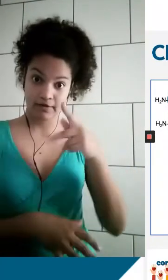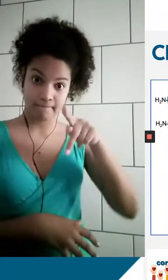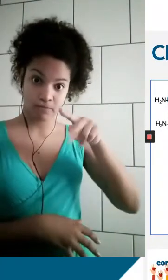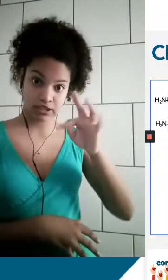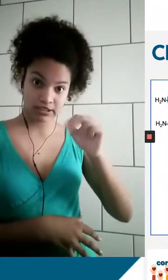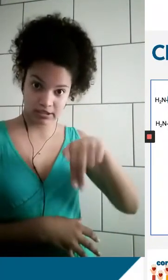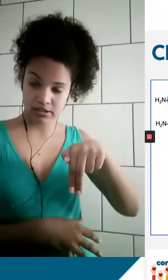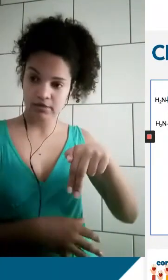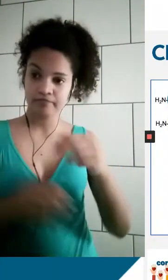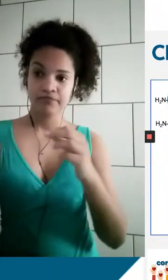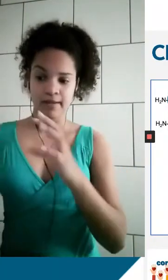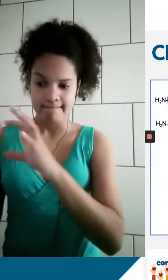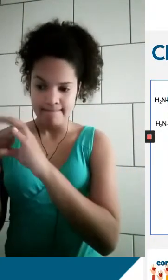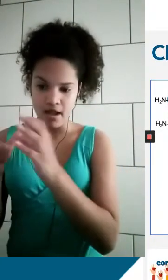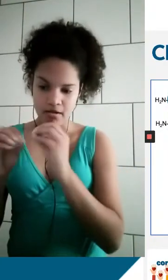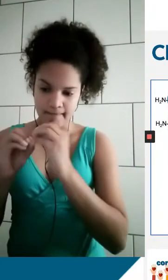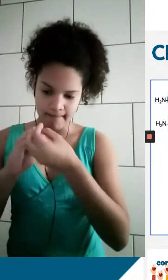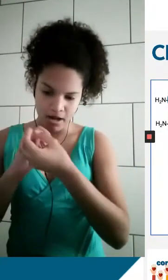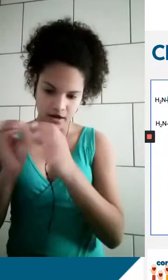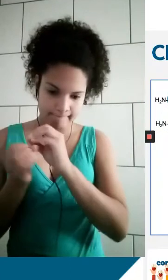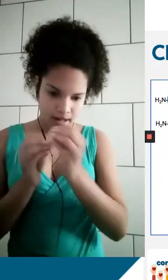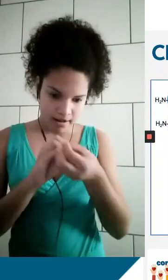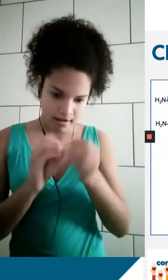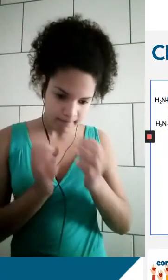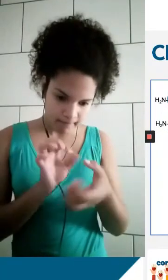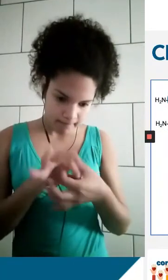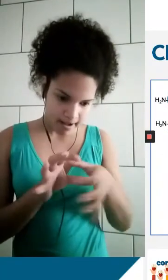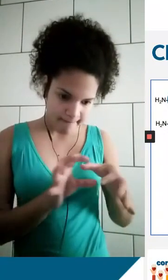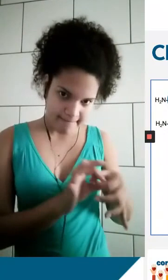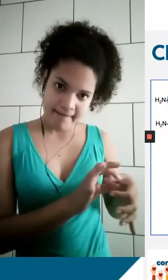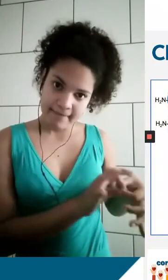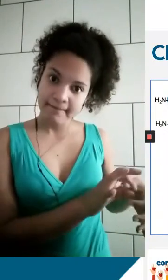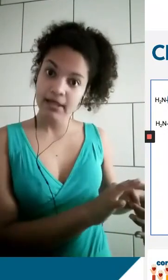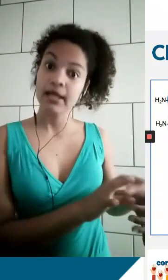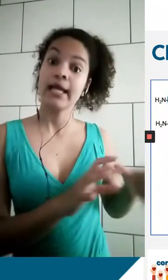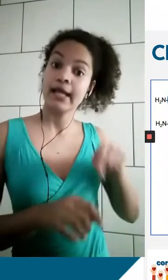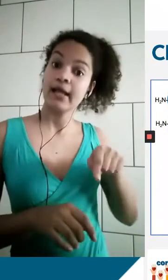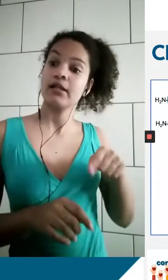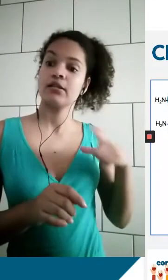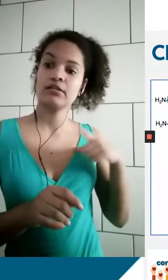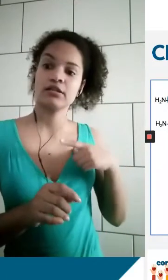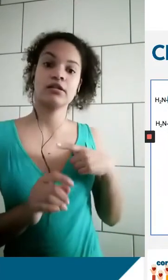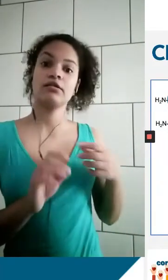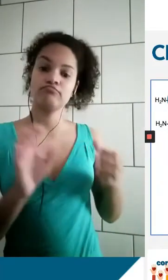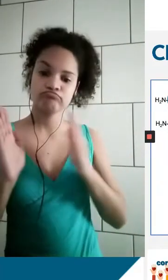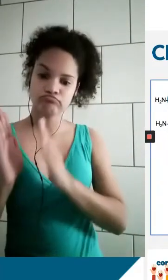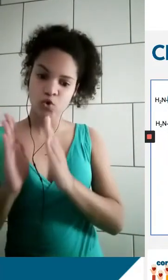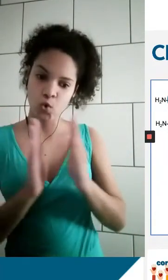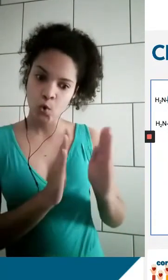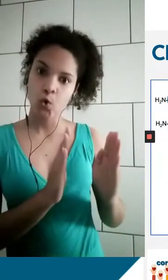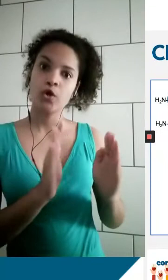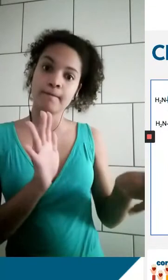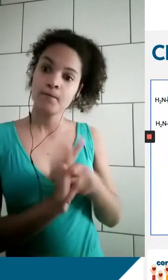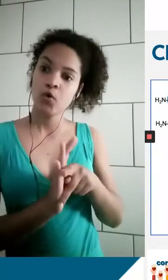elas vão se desenvolvendo, né, vão sendo formadas e elas vão tendo uma estruturação de acordo com o tipo de